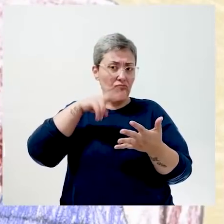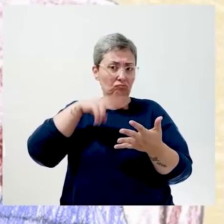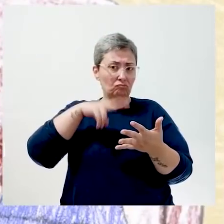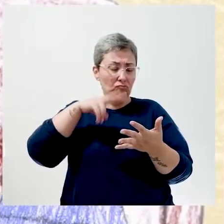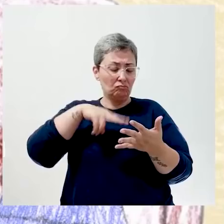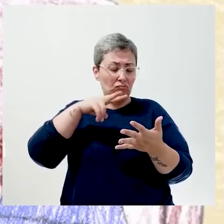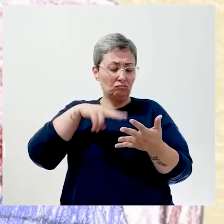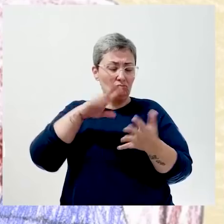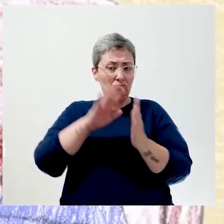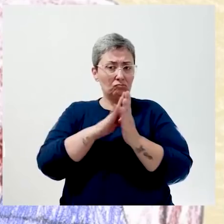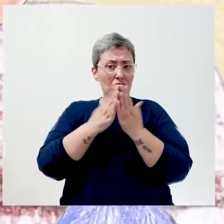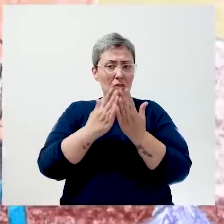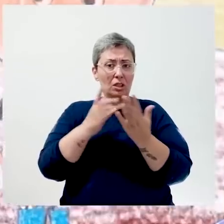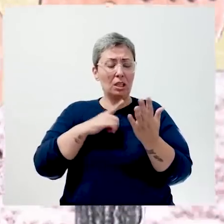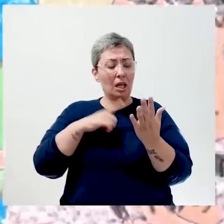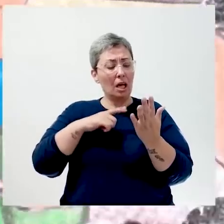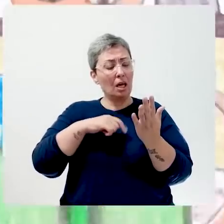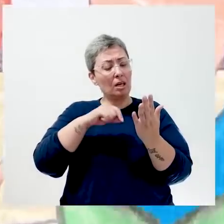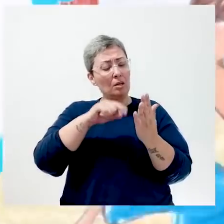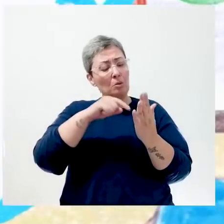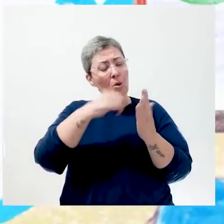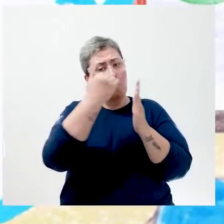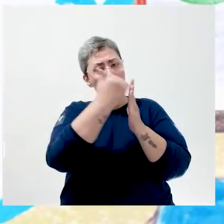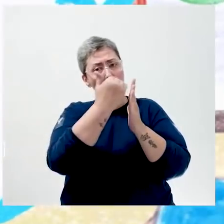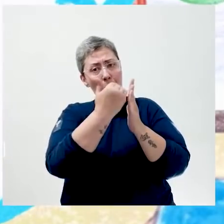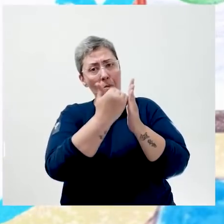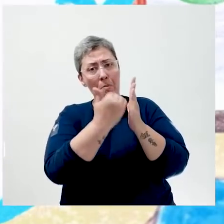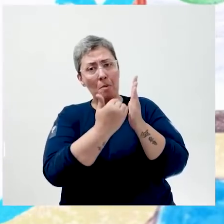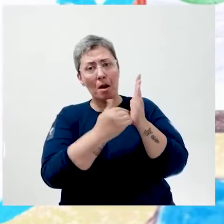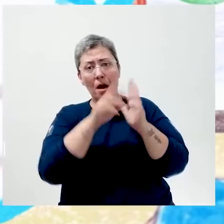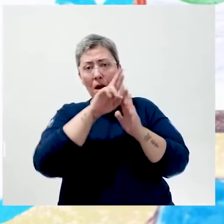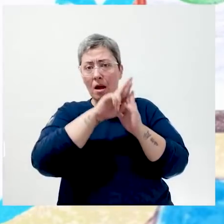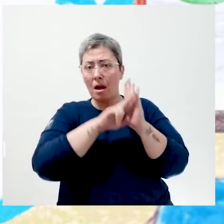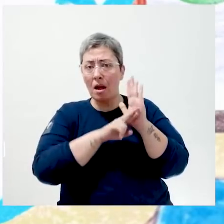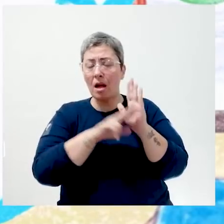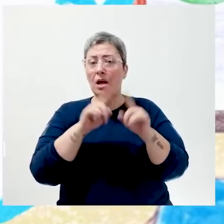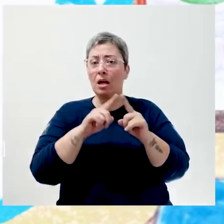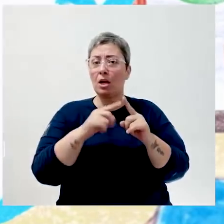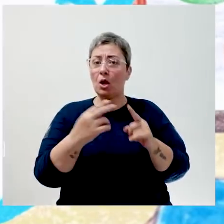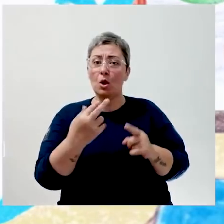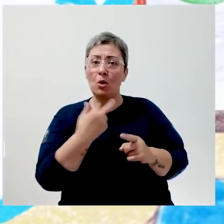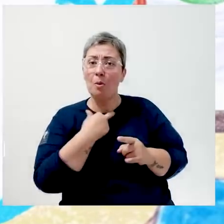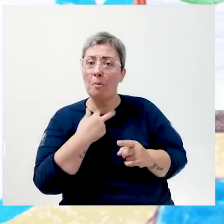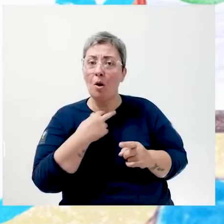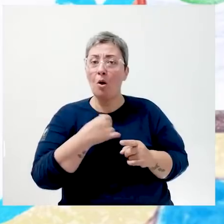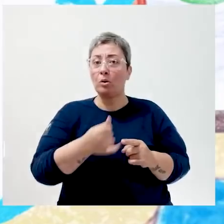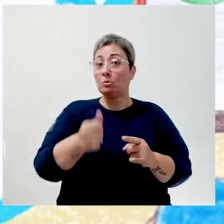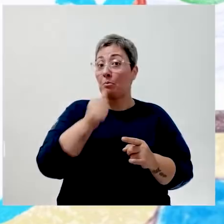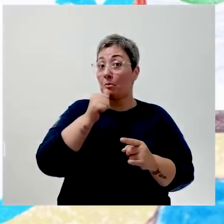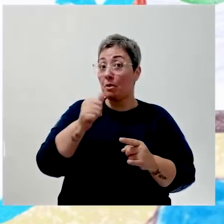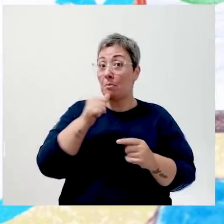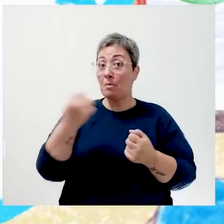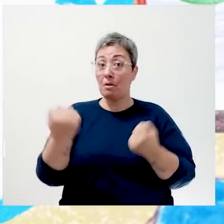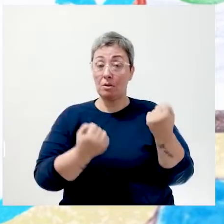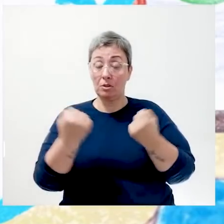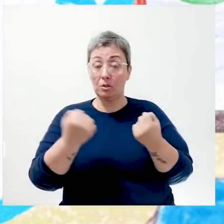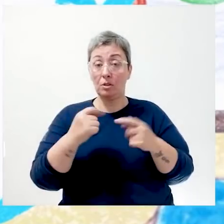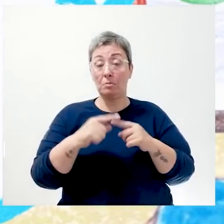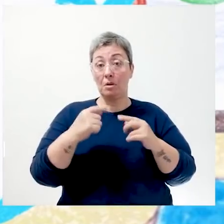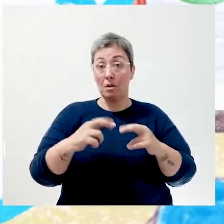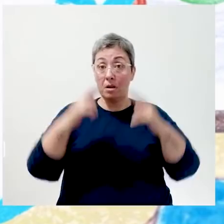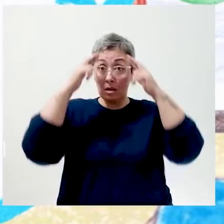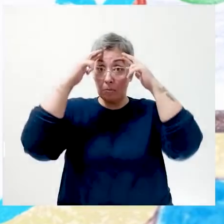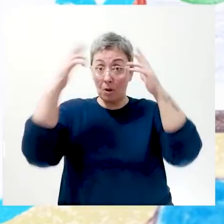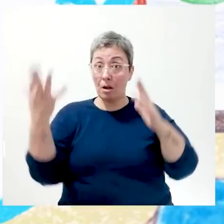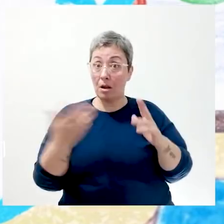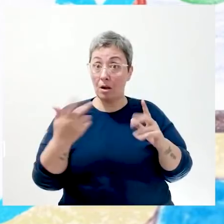o livro que tinha uma lista de regras, como não beber e dirigir, respeitar o